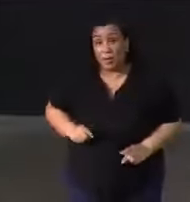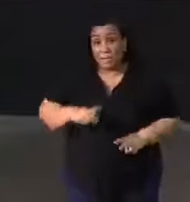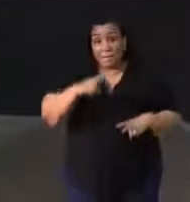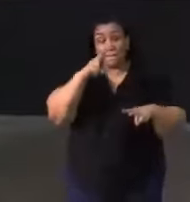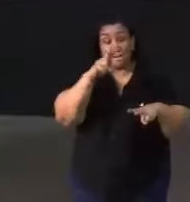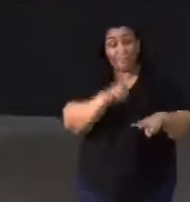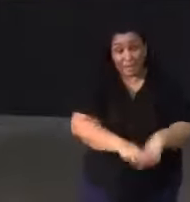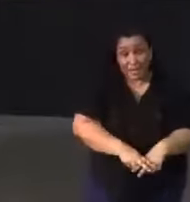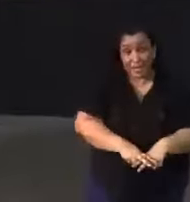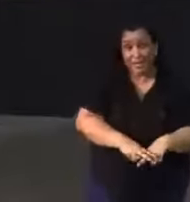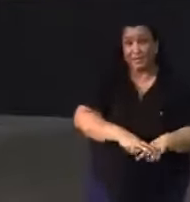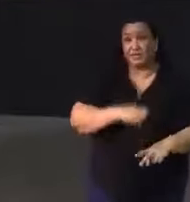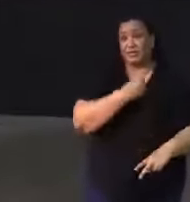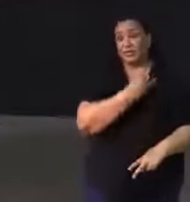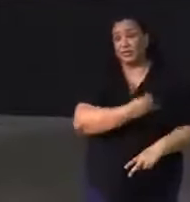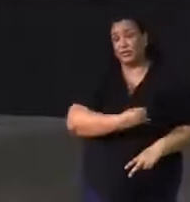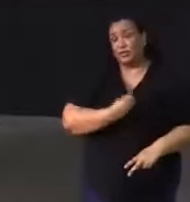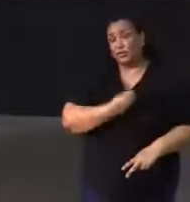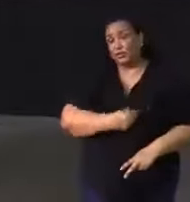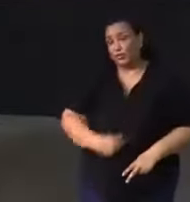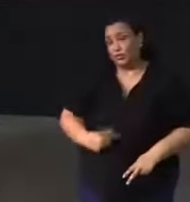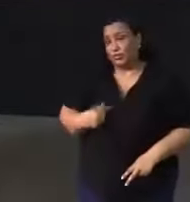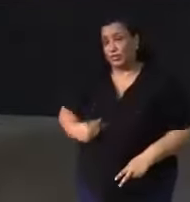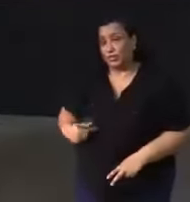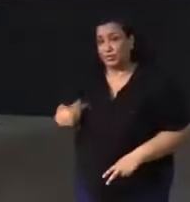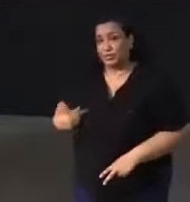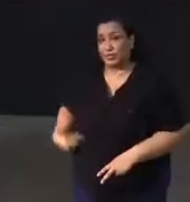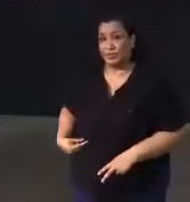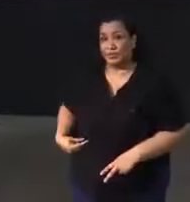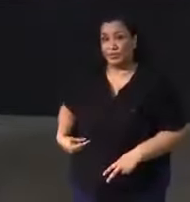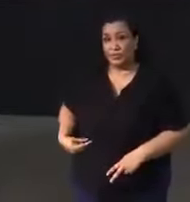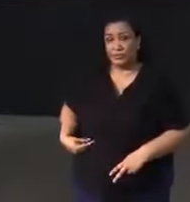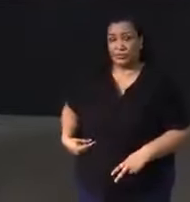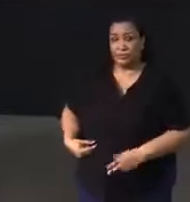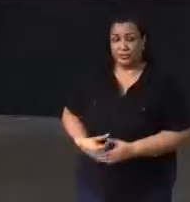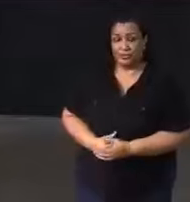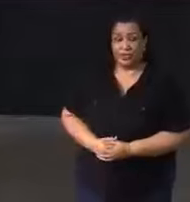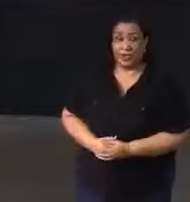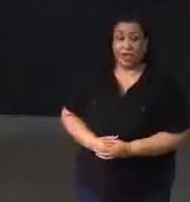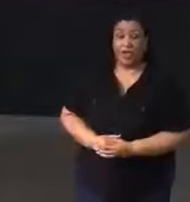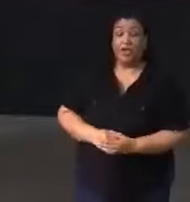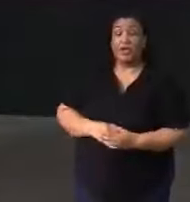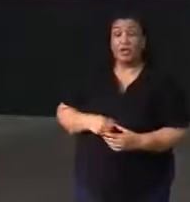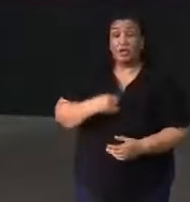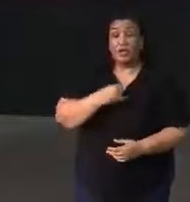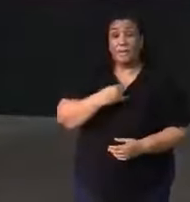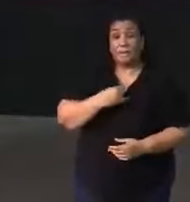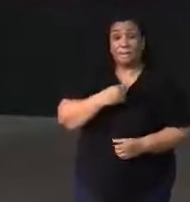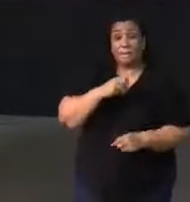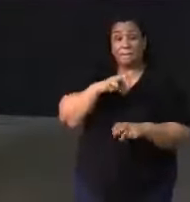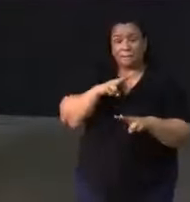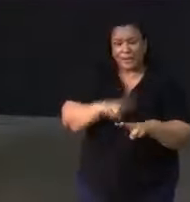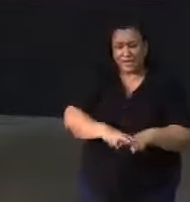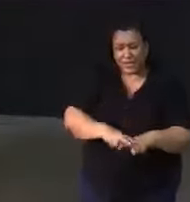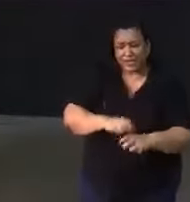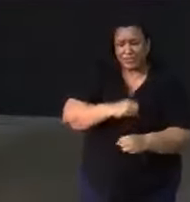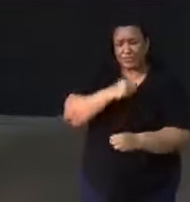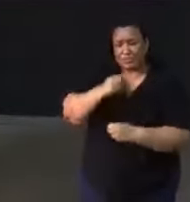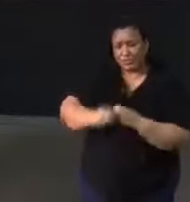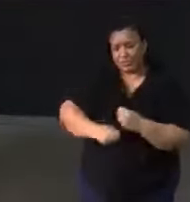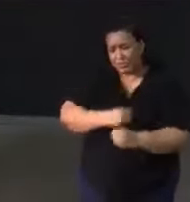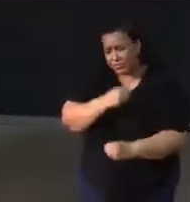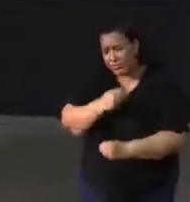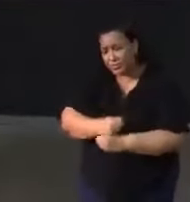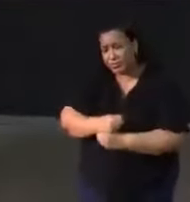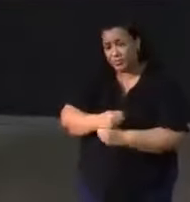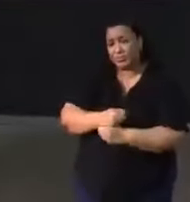com José, mas ele se acovarda e deixa José passar anos numa prisão. Lá na